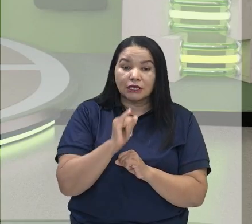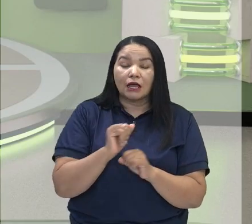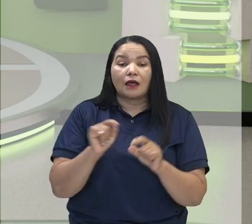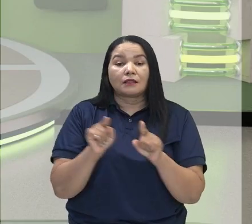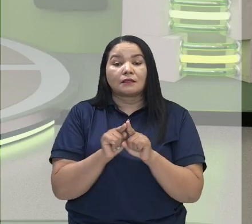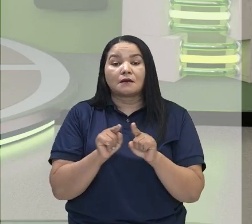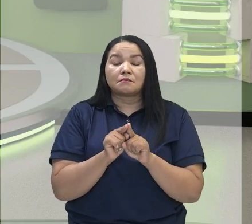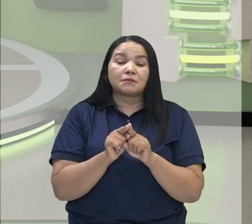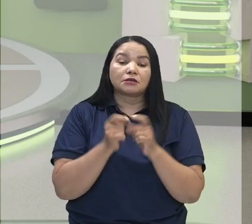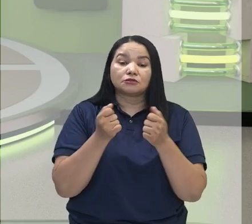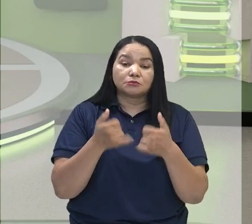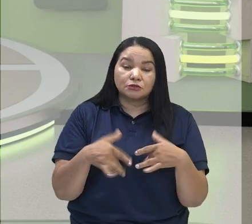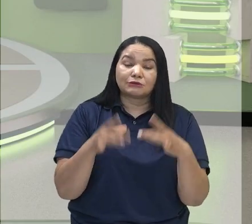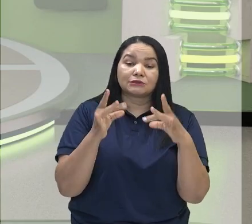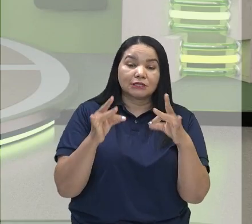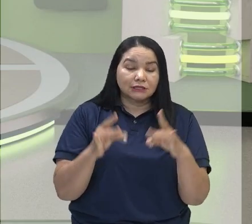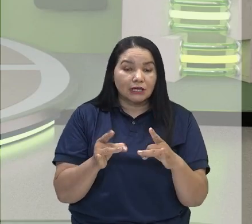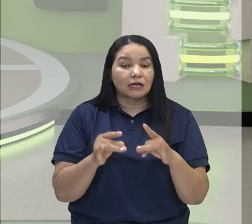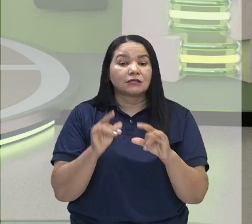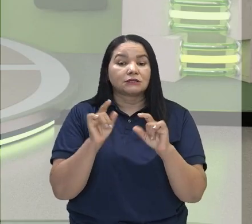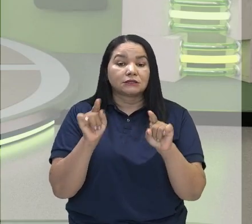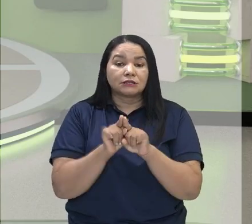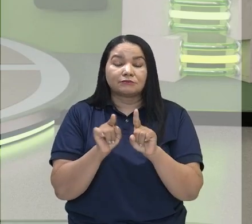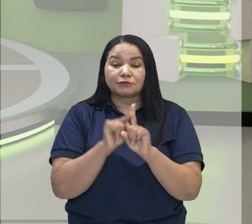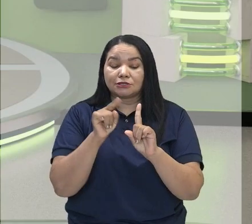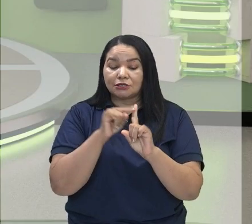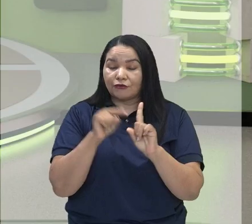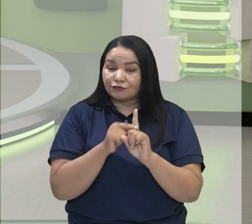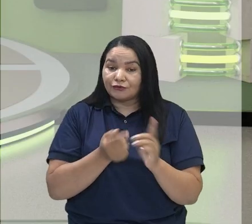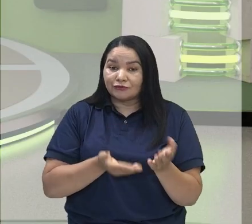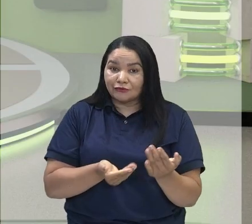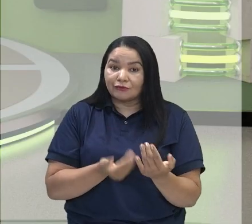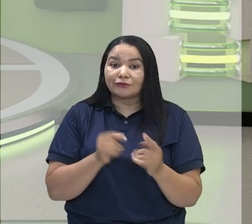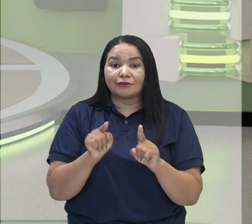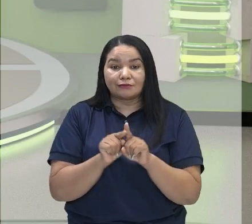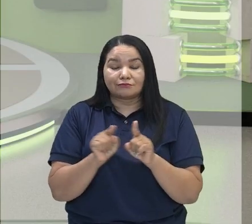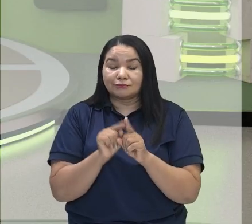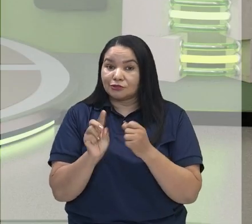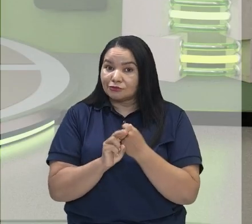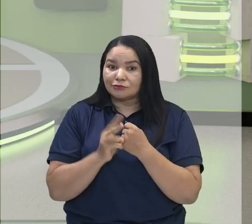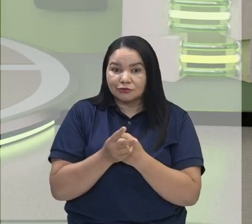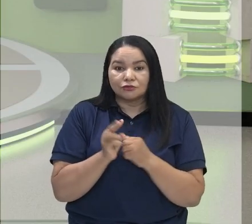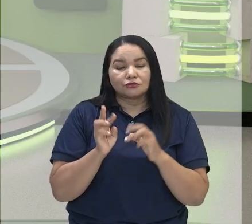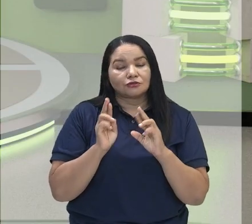deles. Vimos aí a gravidez na adolescência e as suas consequências.